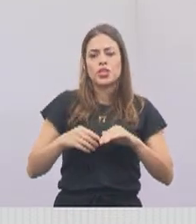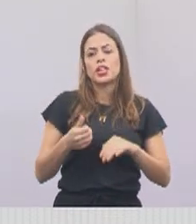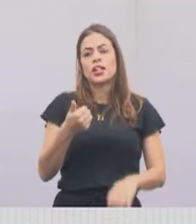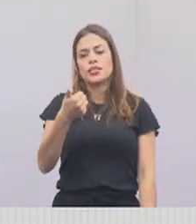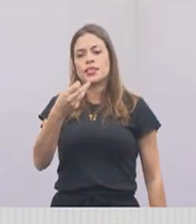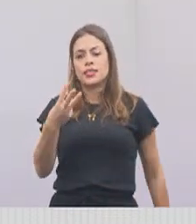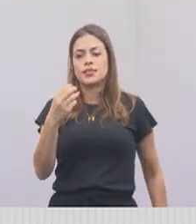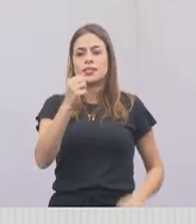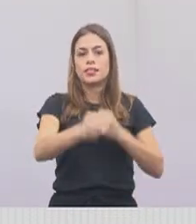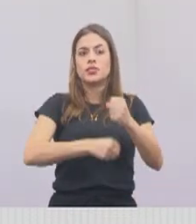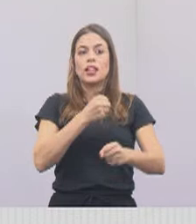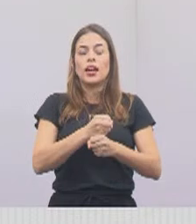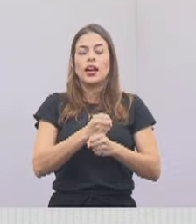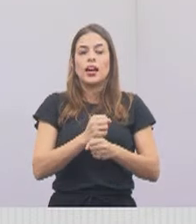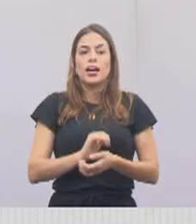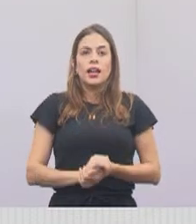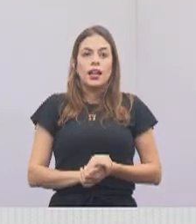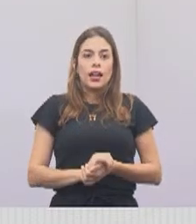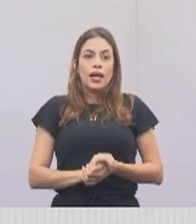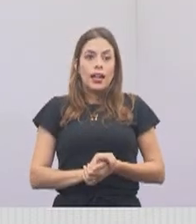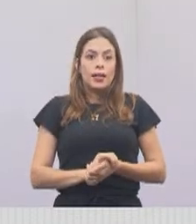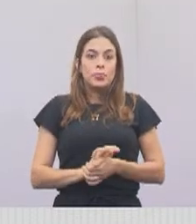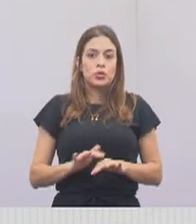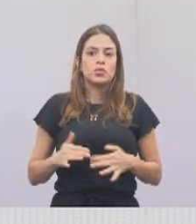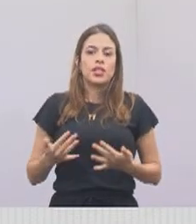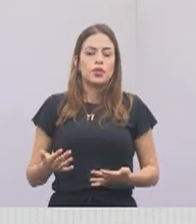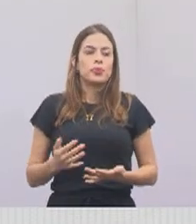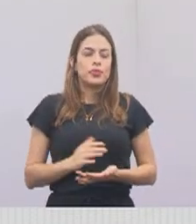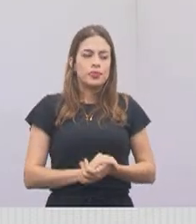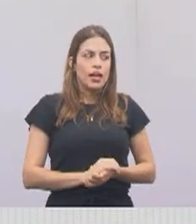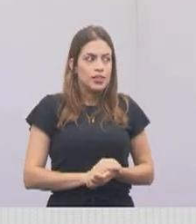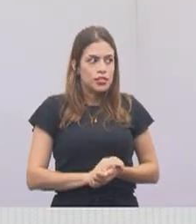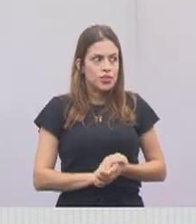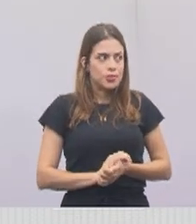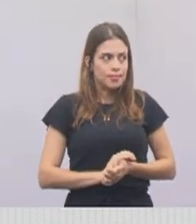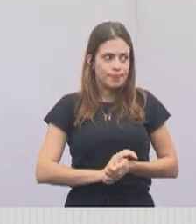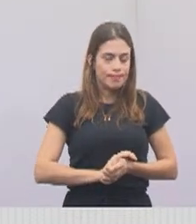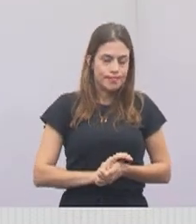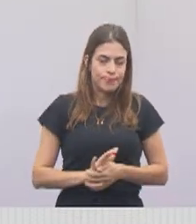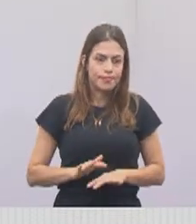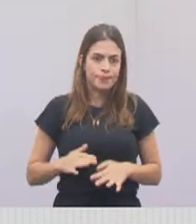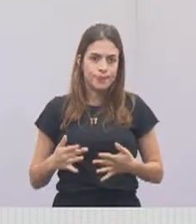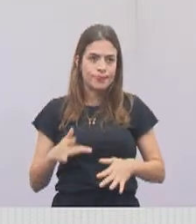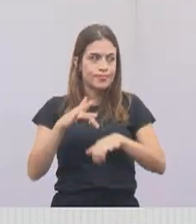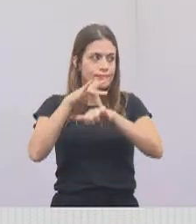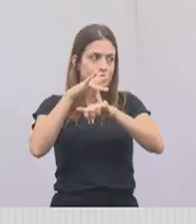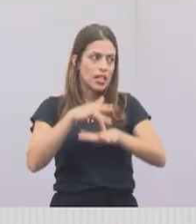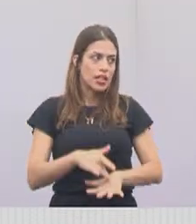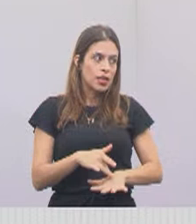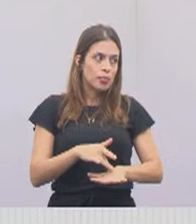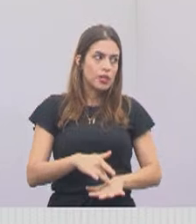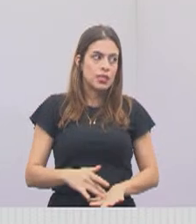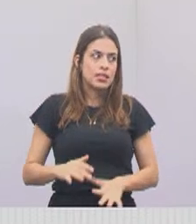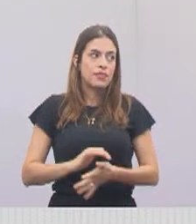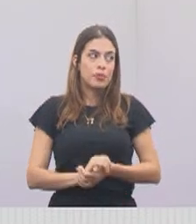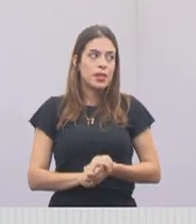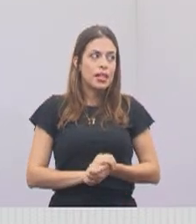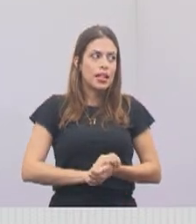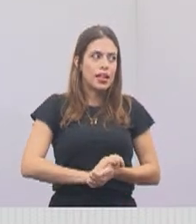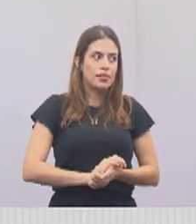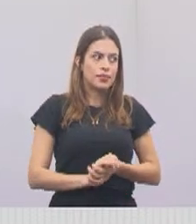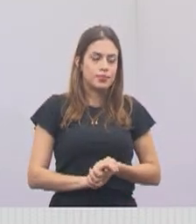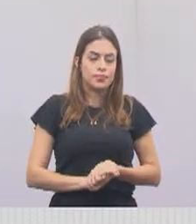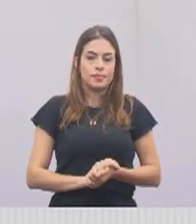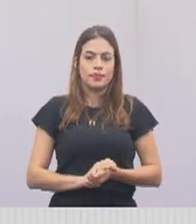para regularizar. E ninguém conseguiu regularizar. É um absurdo isso que aconteceu. Não sei o que tem